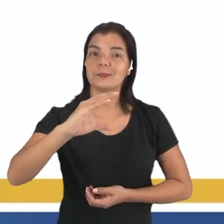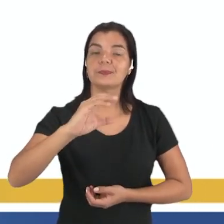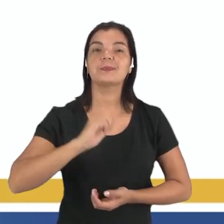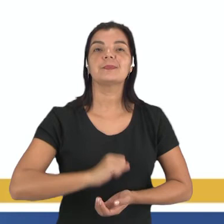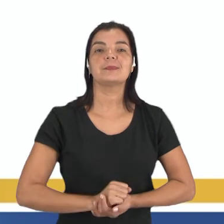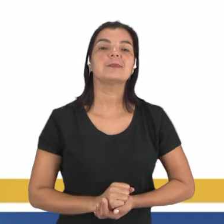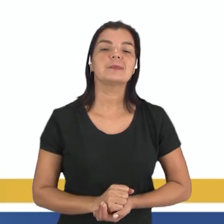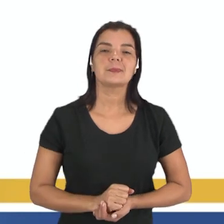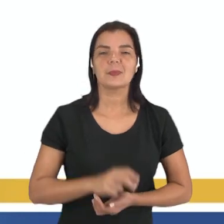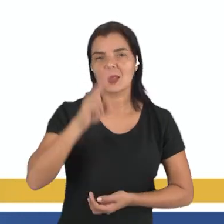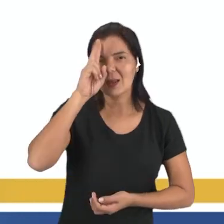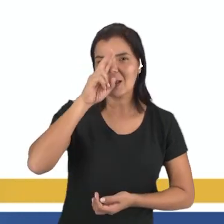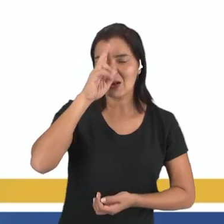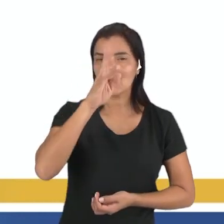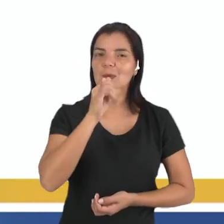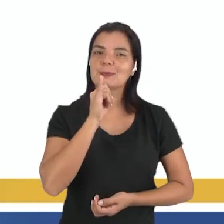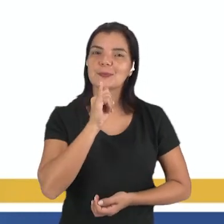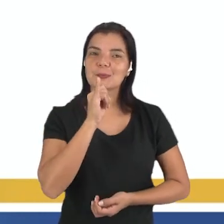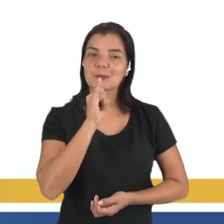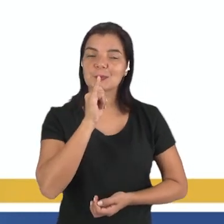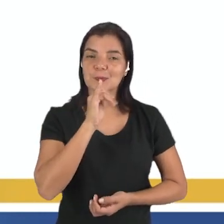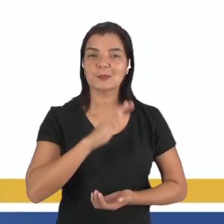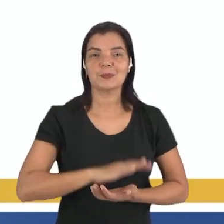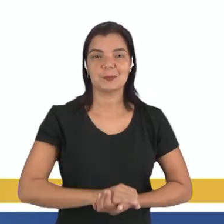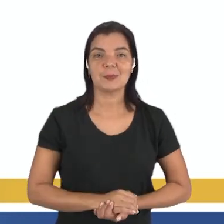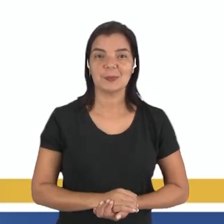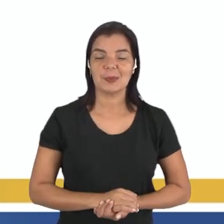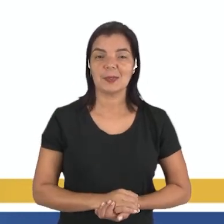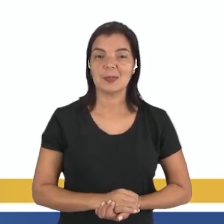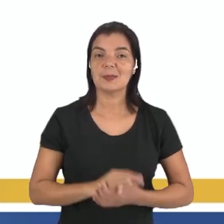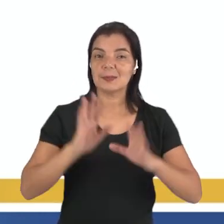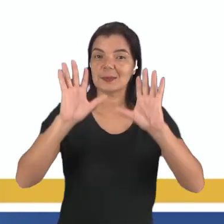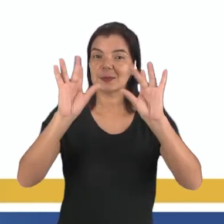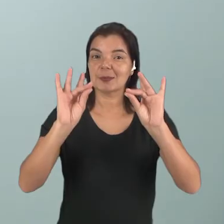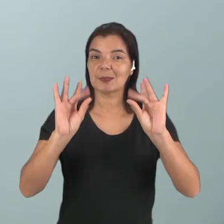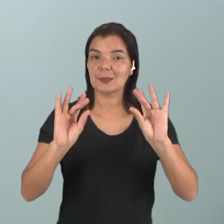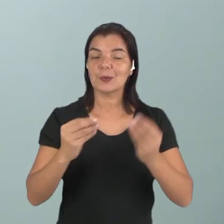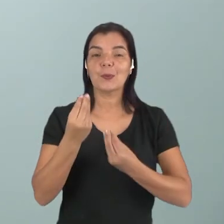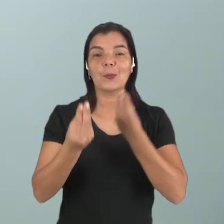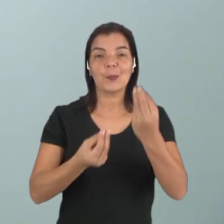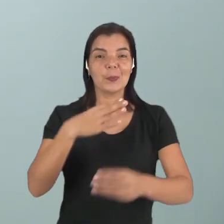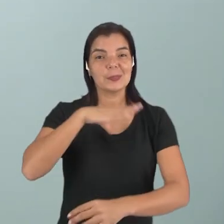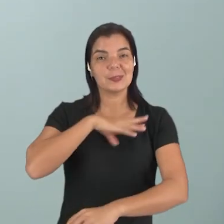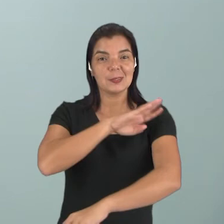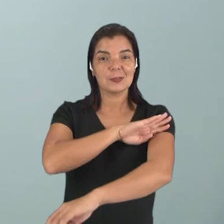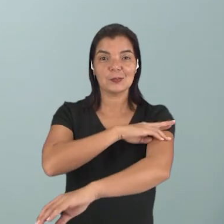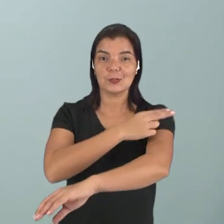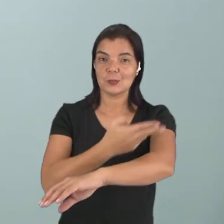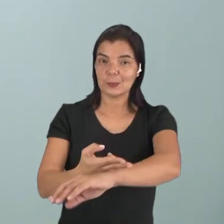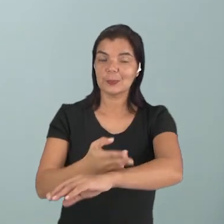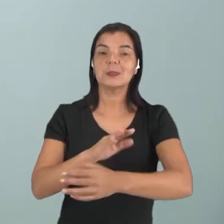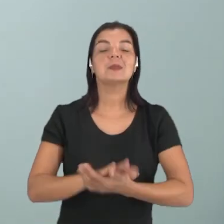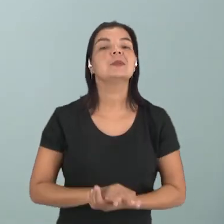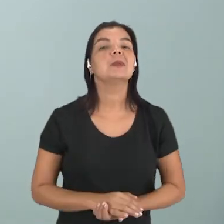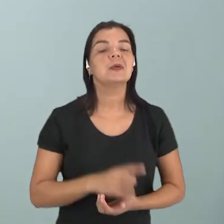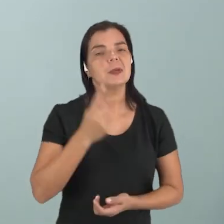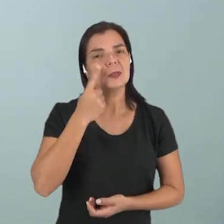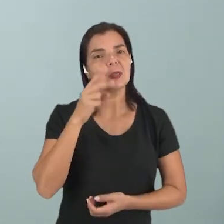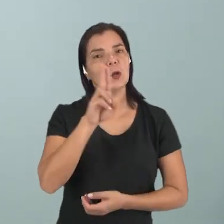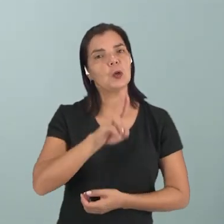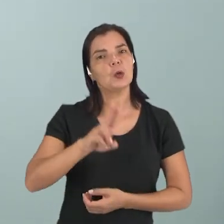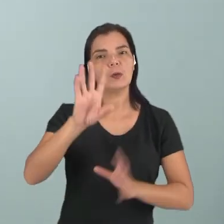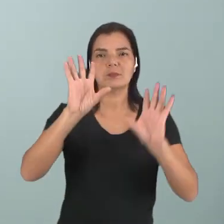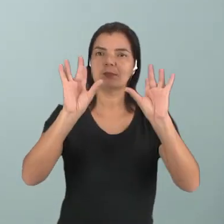what like. Lembra daquele exemplo? What is Rio Branco like? Como Rio Branco é? Então, a gente usa esse what like